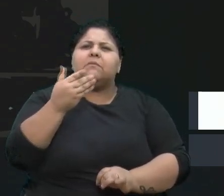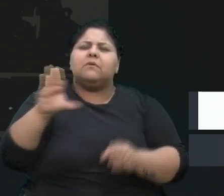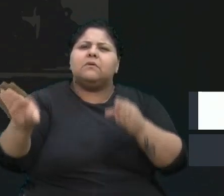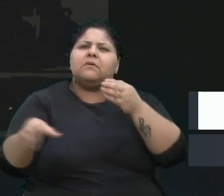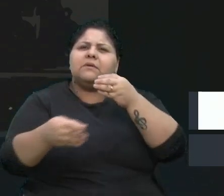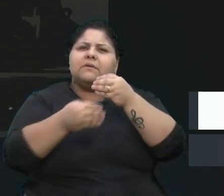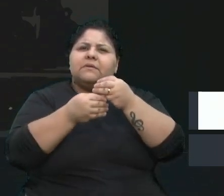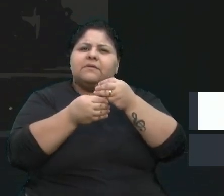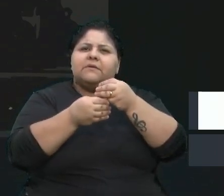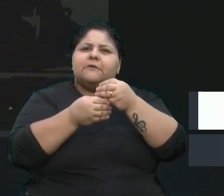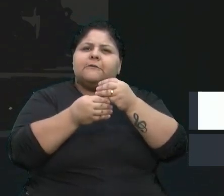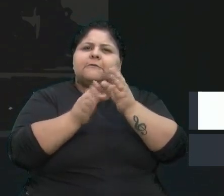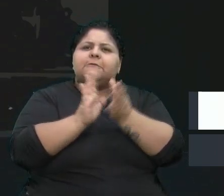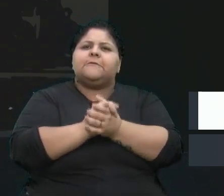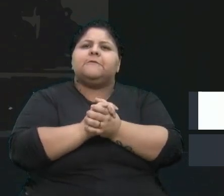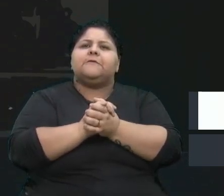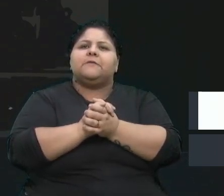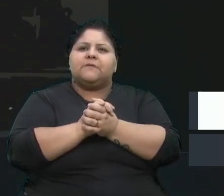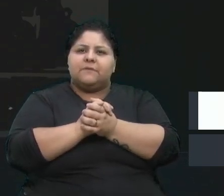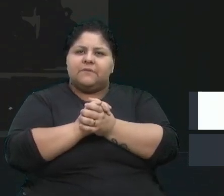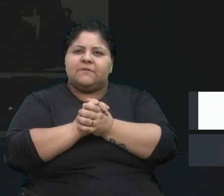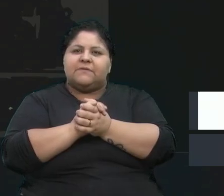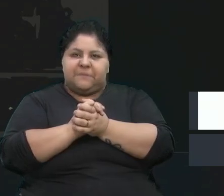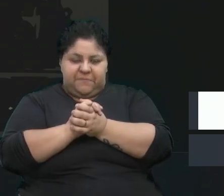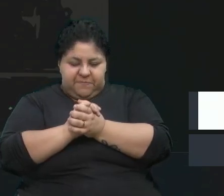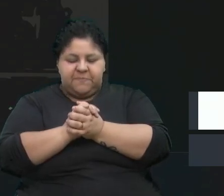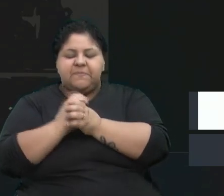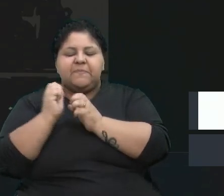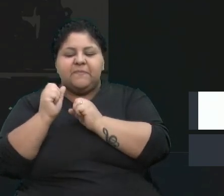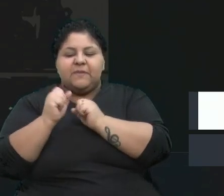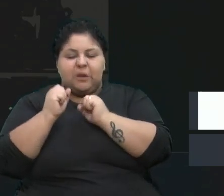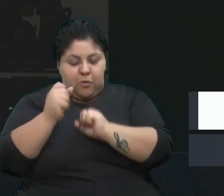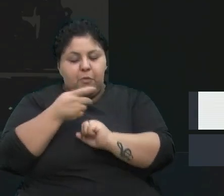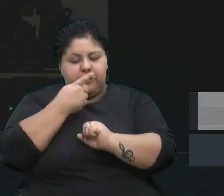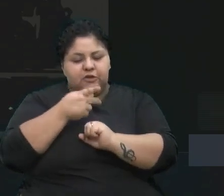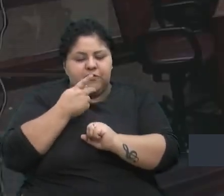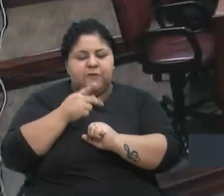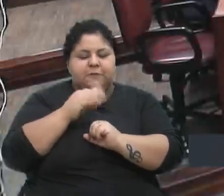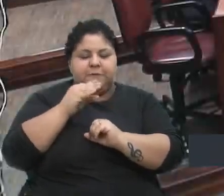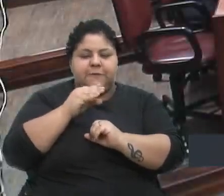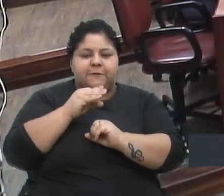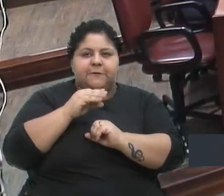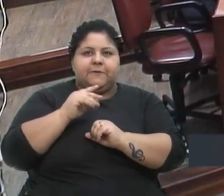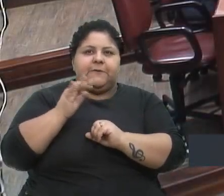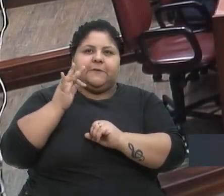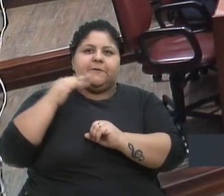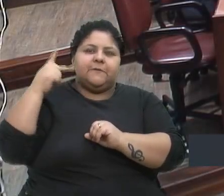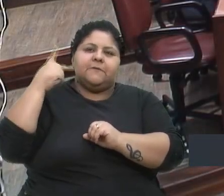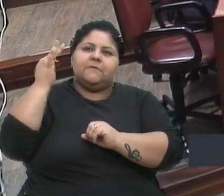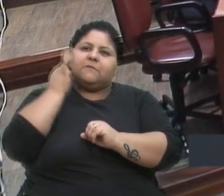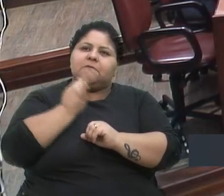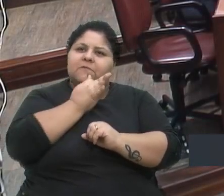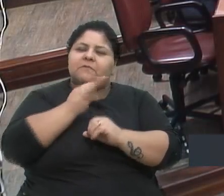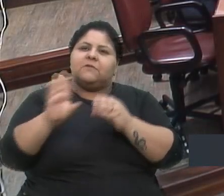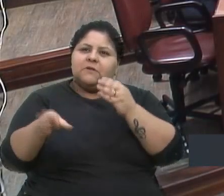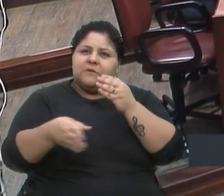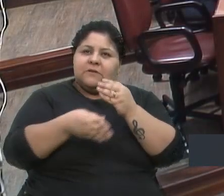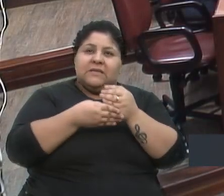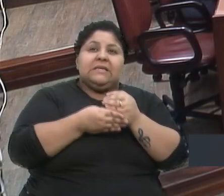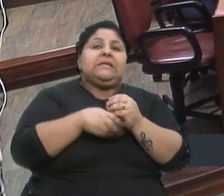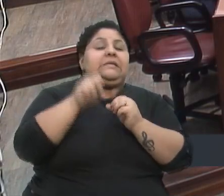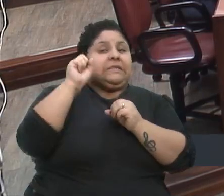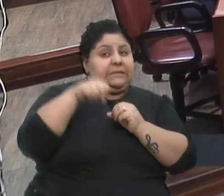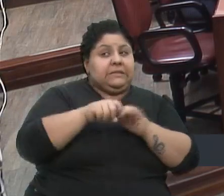Vereadora Tati. Pois não, vereadora, pode, é o seu a parte. Obrigada. Vereadora Gladys, ali é um lugar